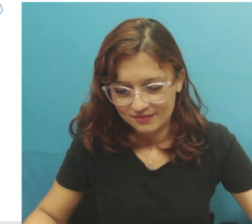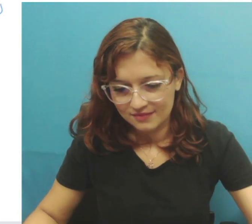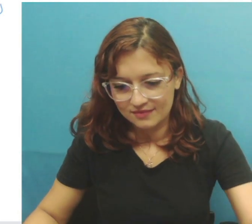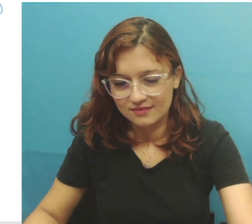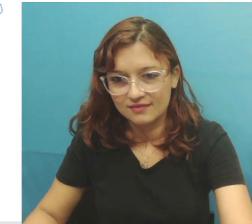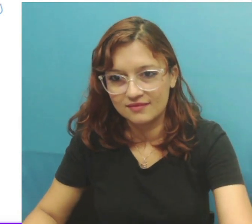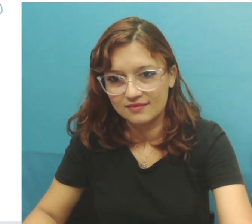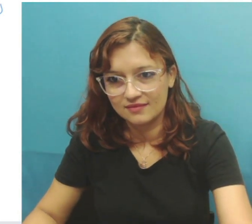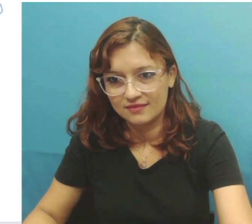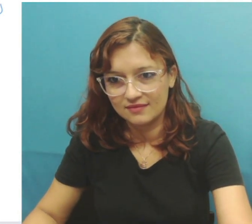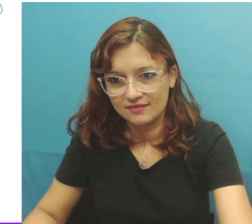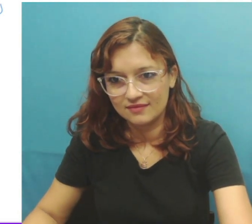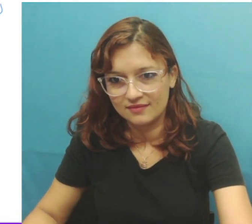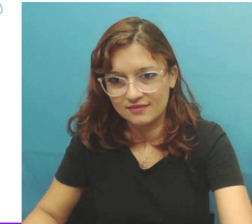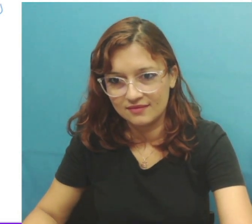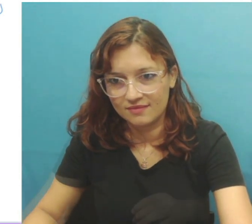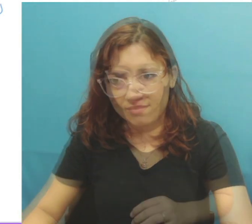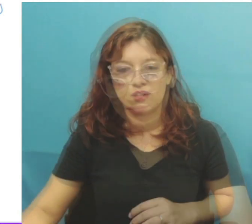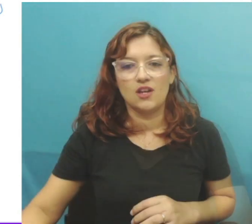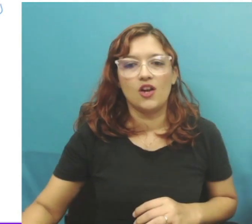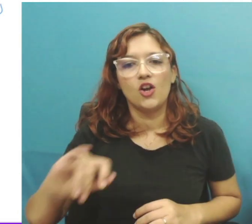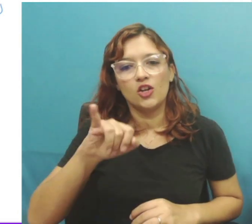Vamos trocando aqui nas frases.